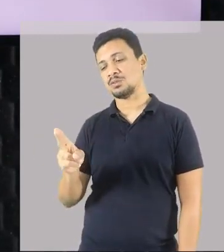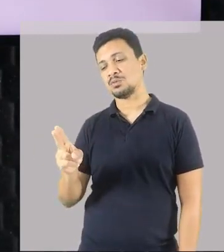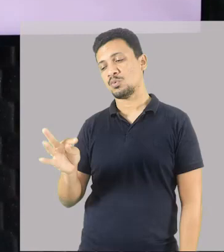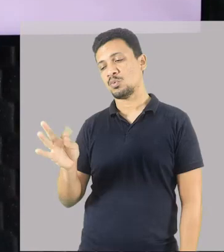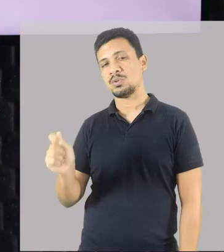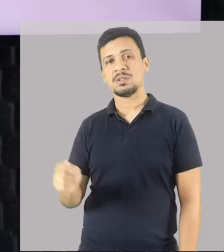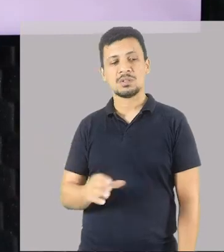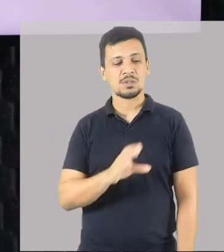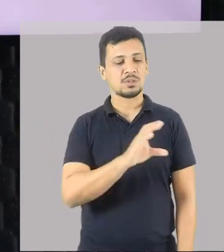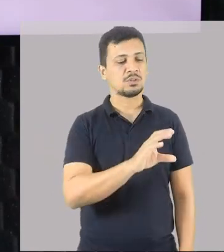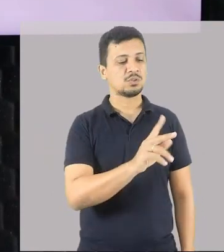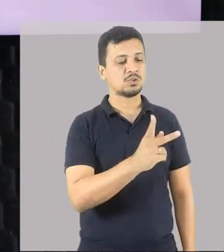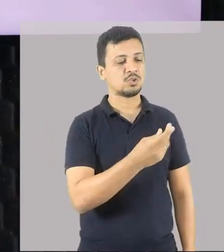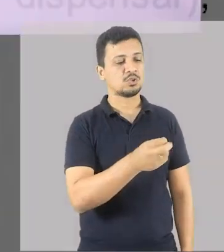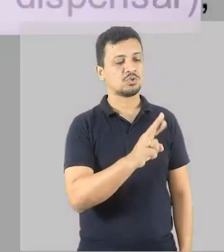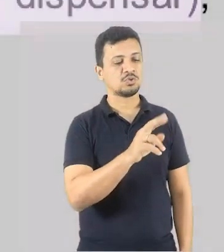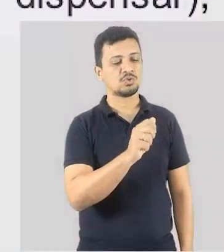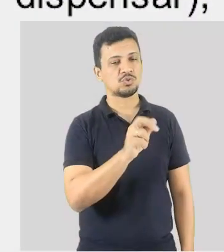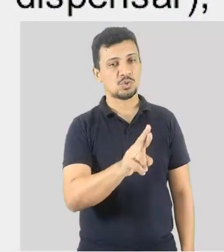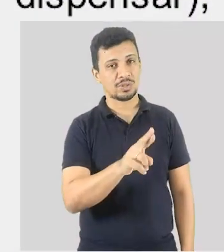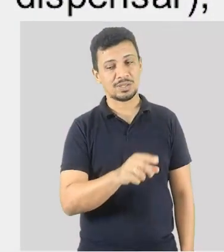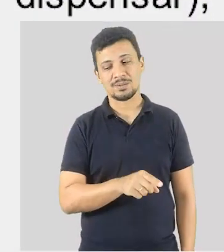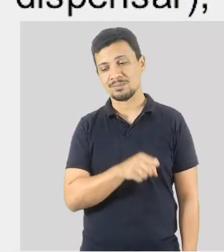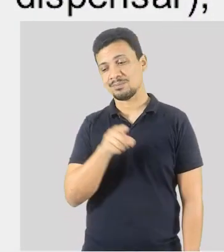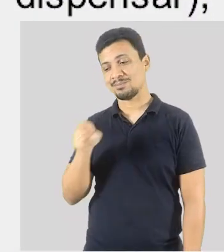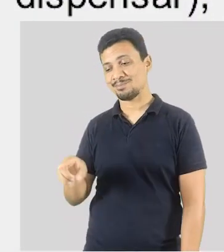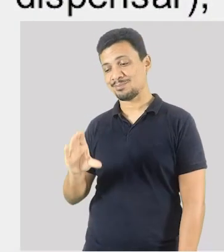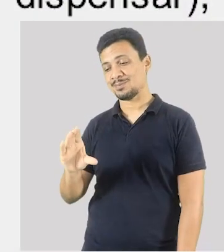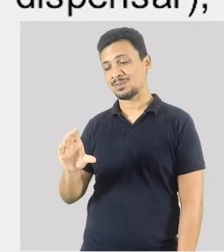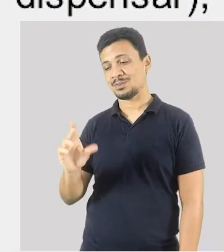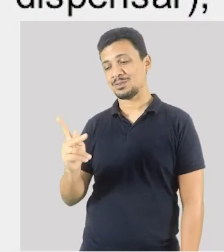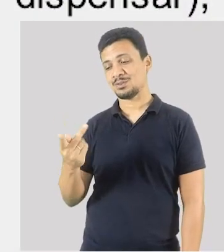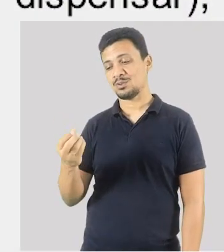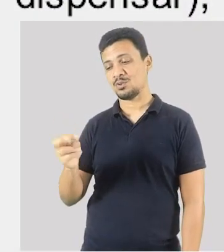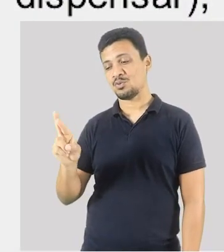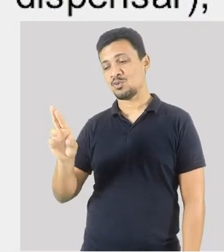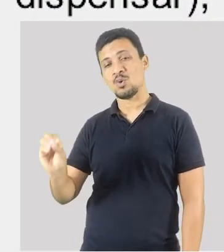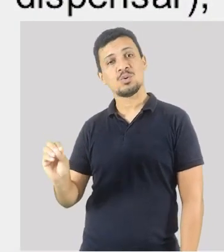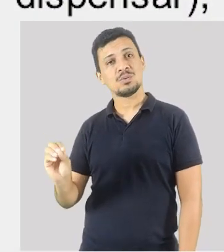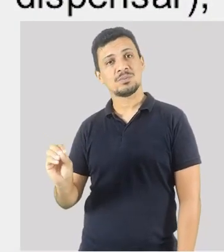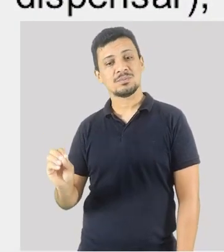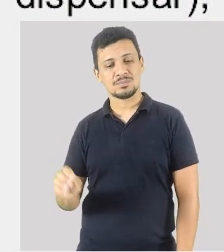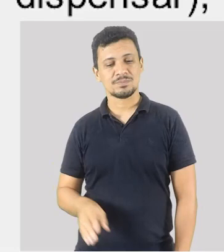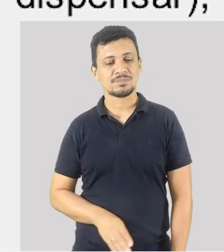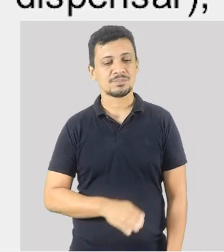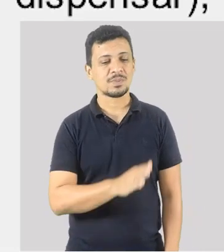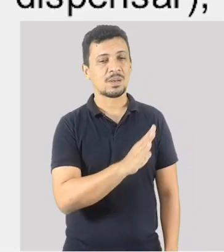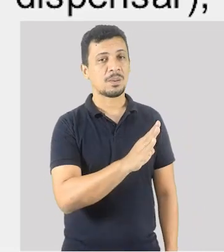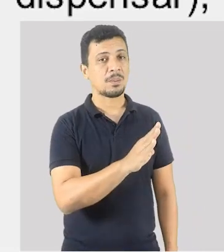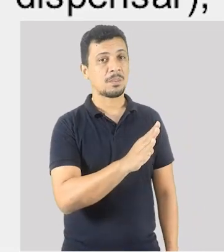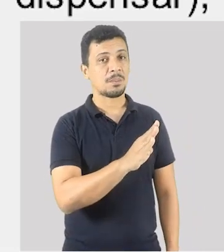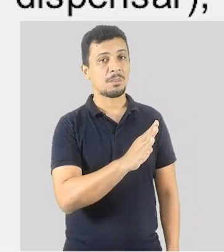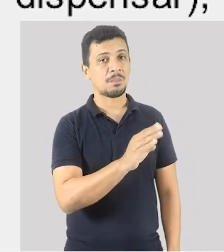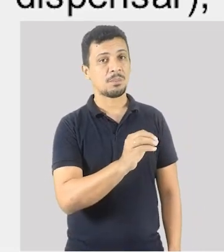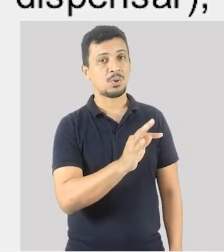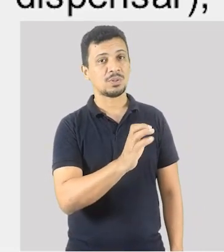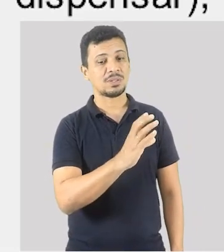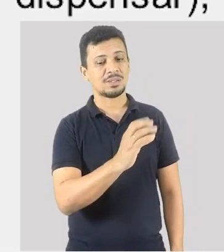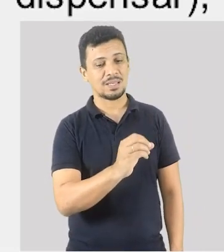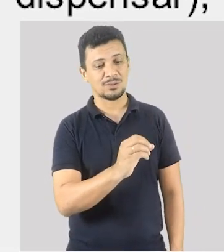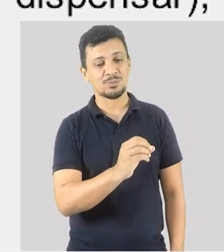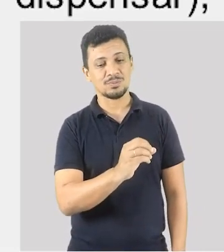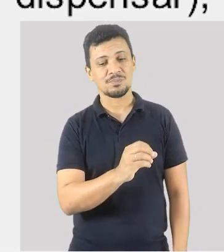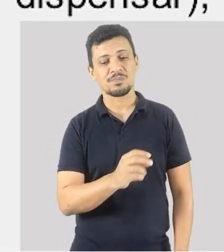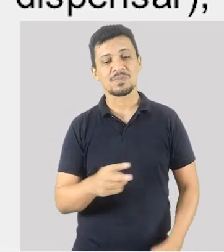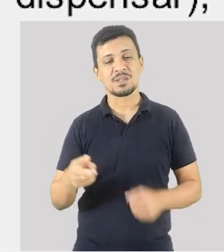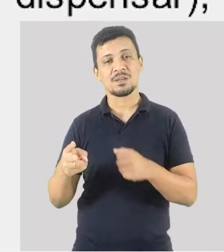derivação regressiva ou deverbal. Olha o exemplo aqui, ó, boteco, que vem de botequim, né? Dispensa, que vem